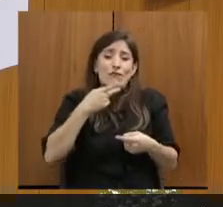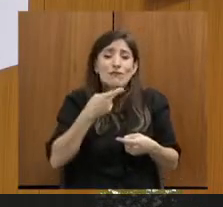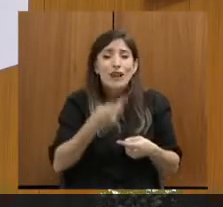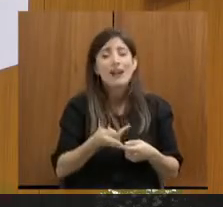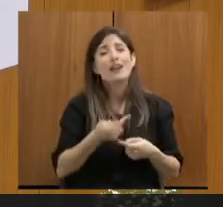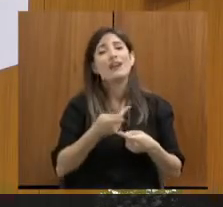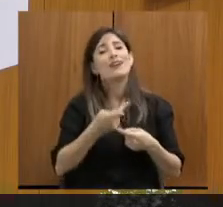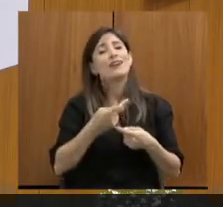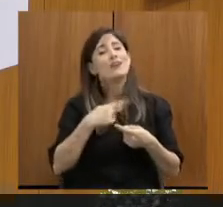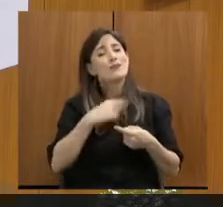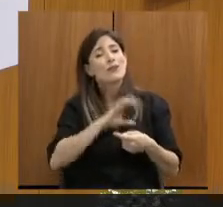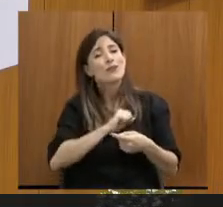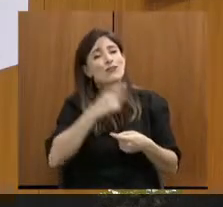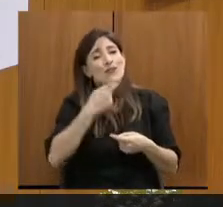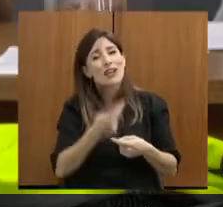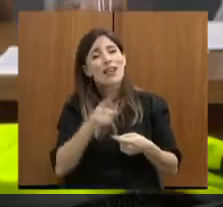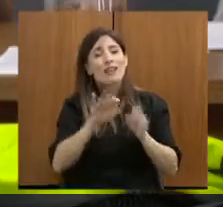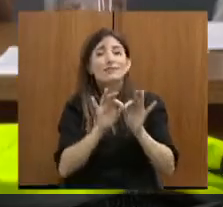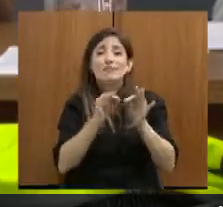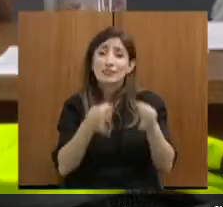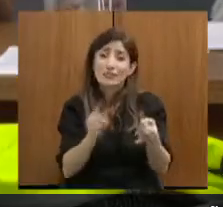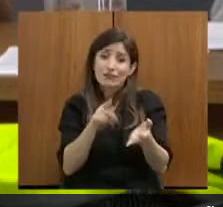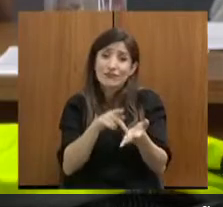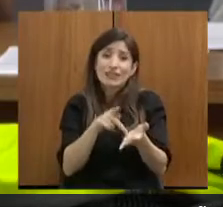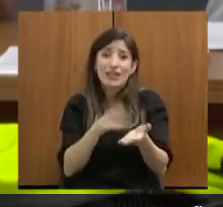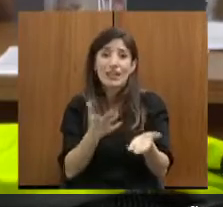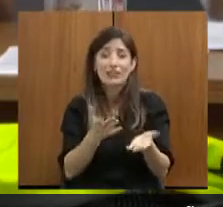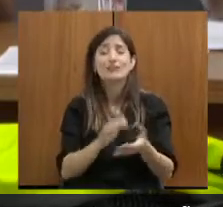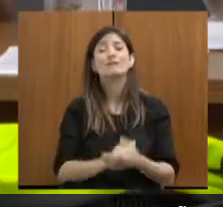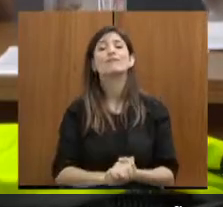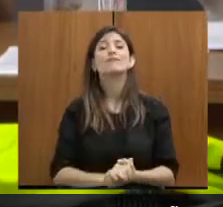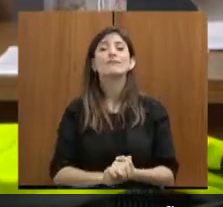faltas Mas é verdade que eu tô falando tá